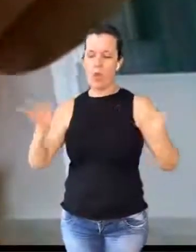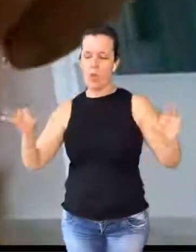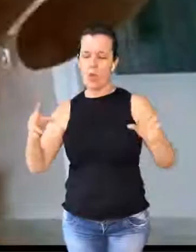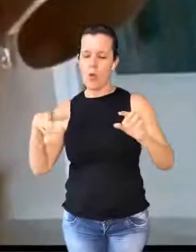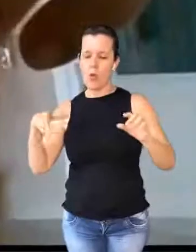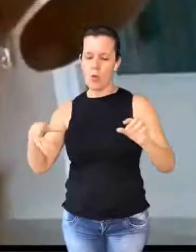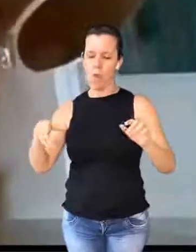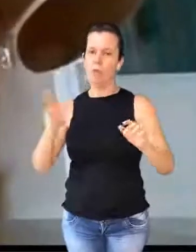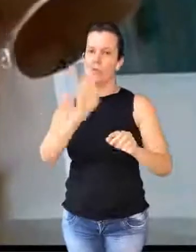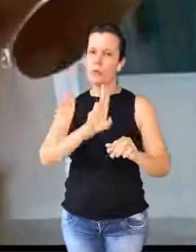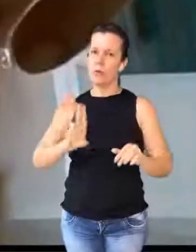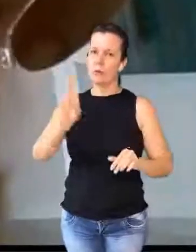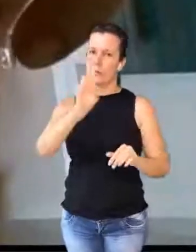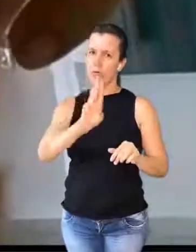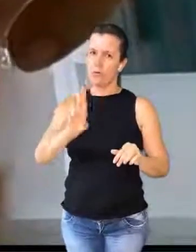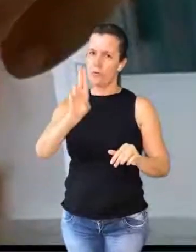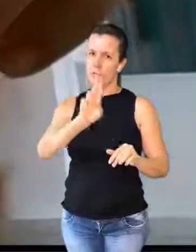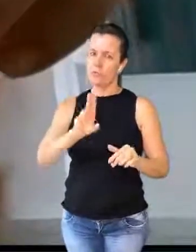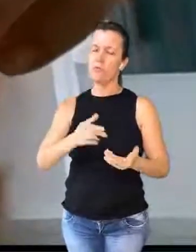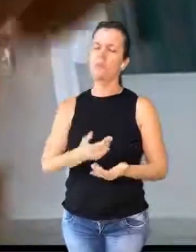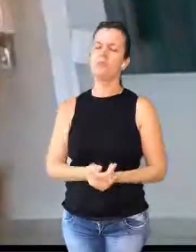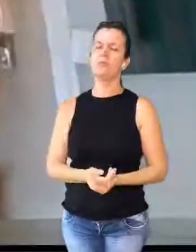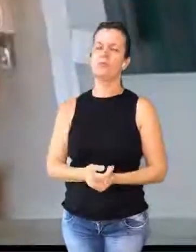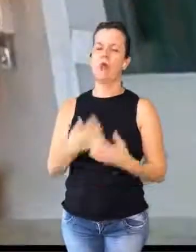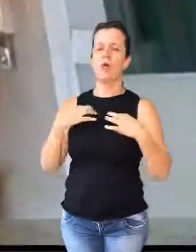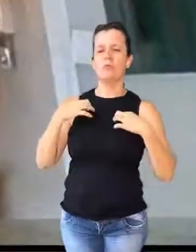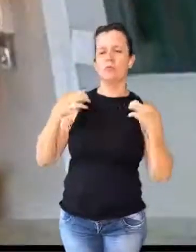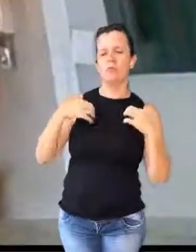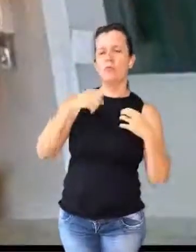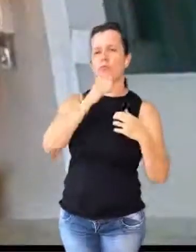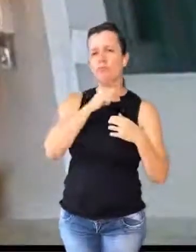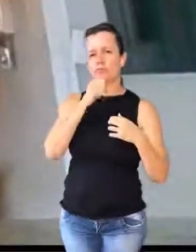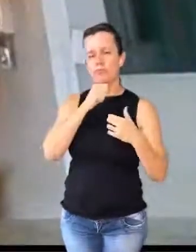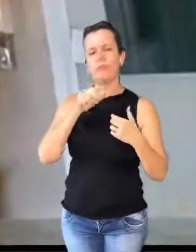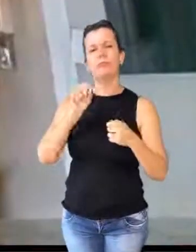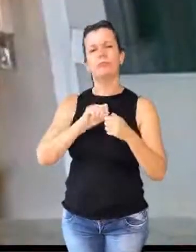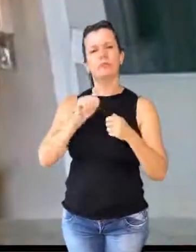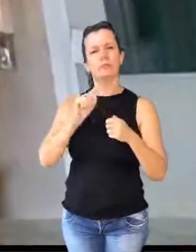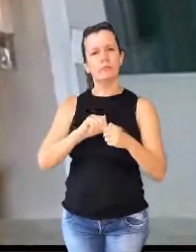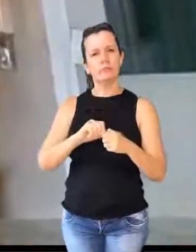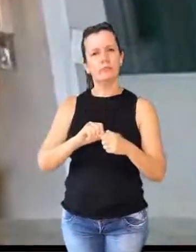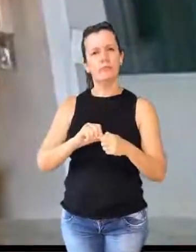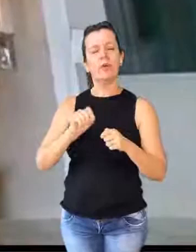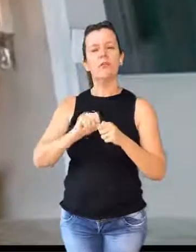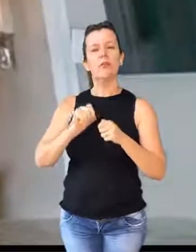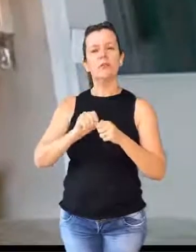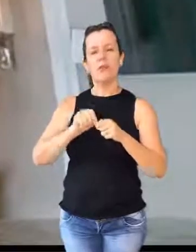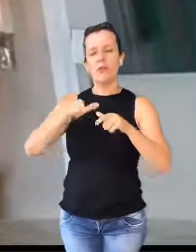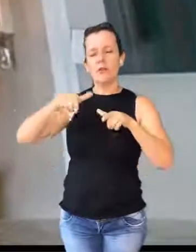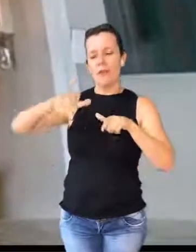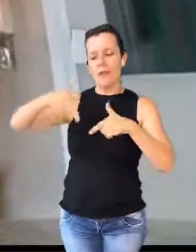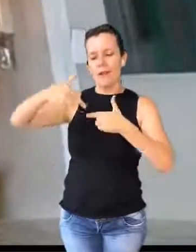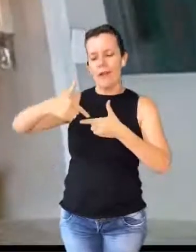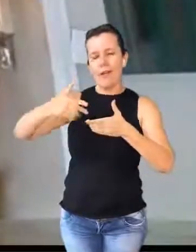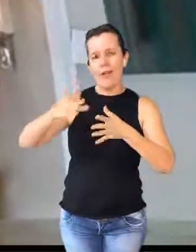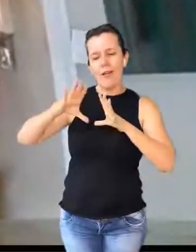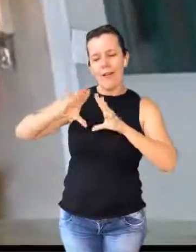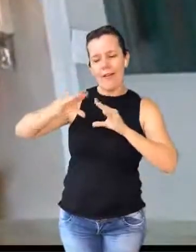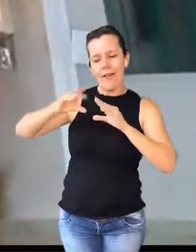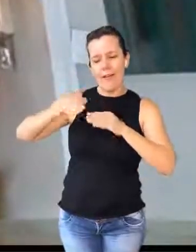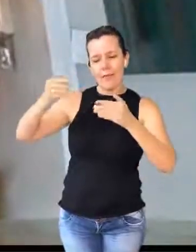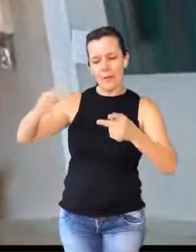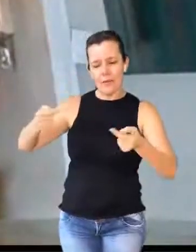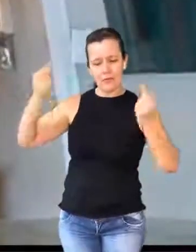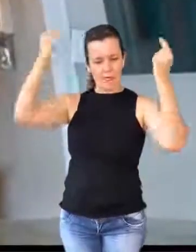o braço do sofá e o encosto do sofá. Então, olha, deu isso aqui, tá vendo? Aí eu venho aqui,